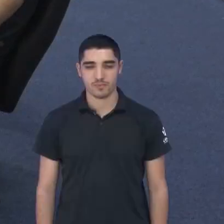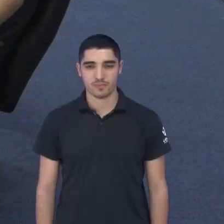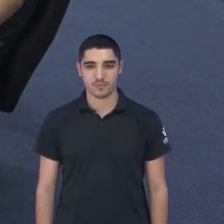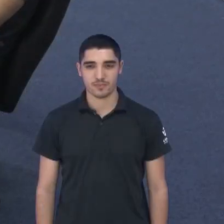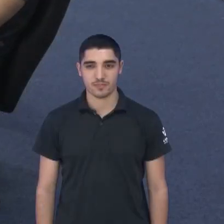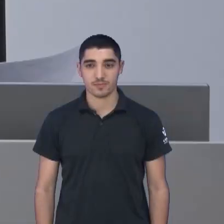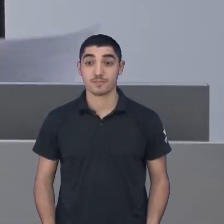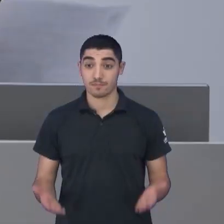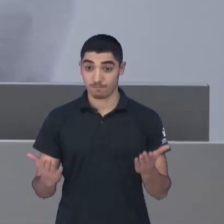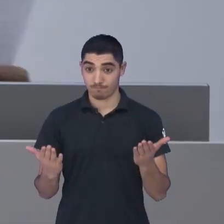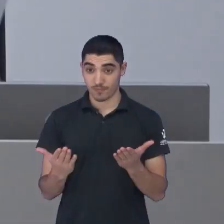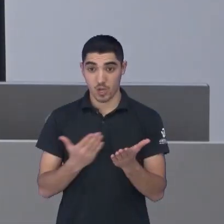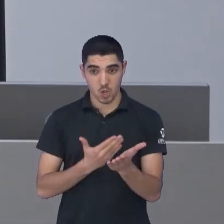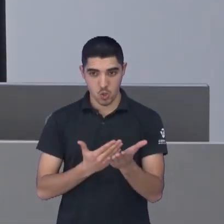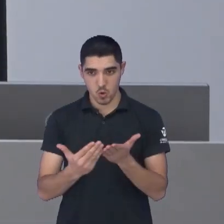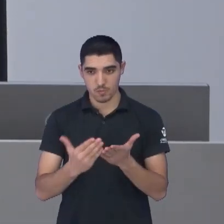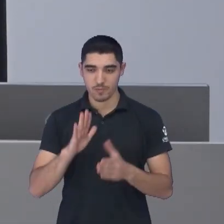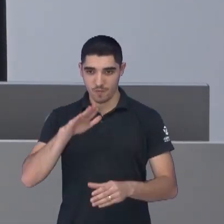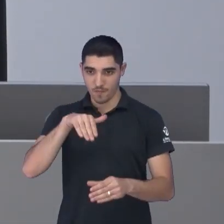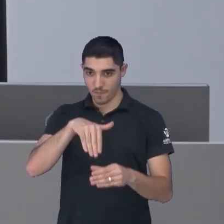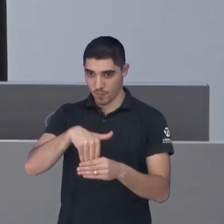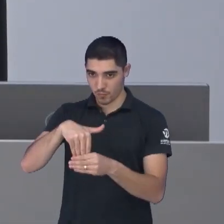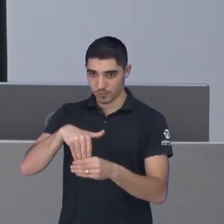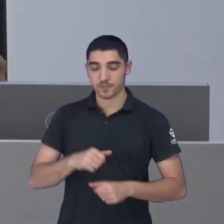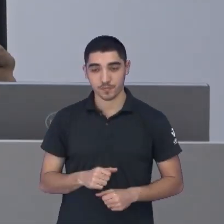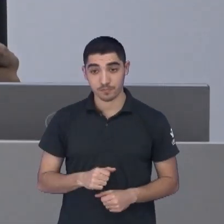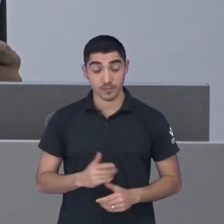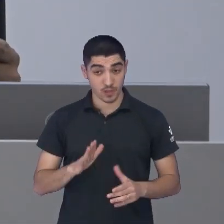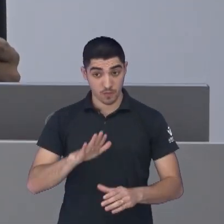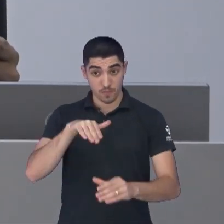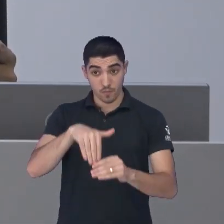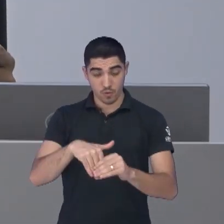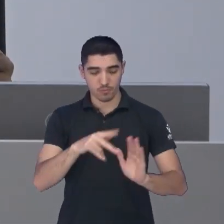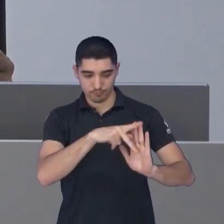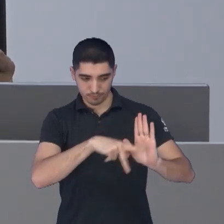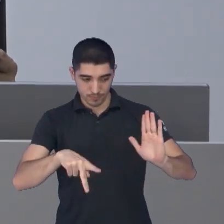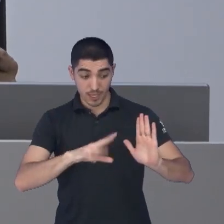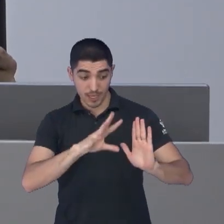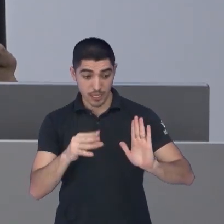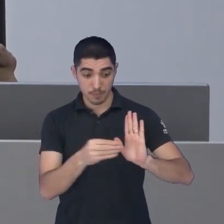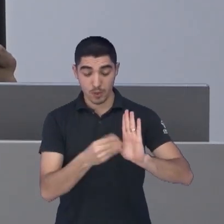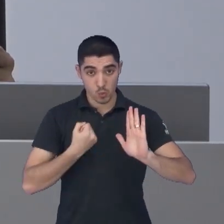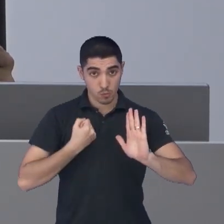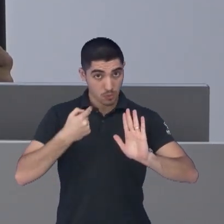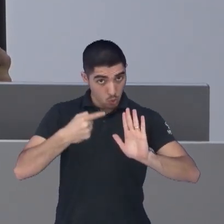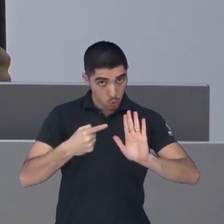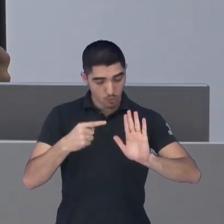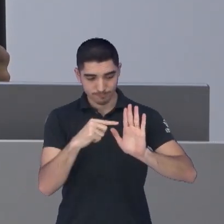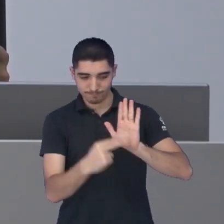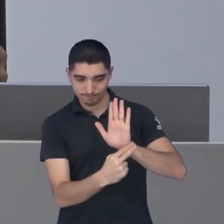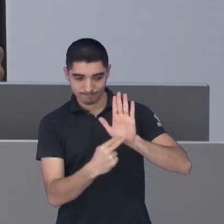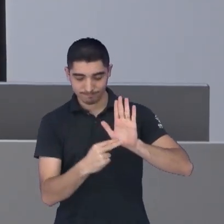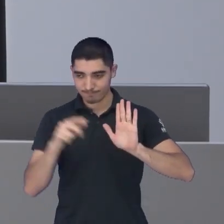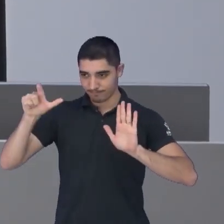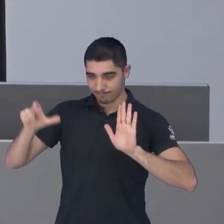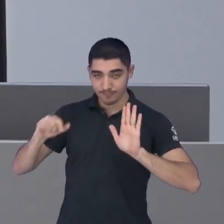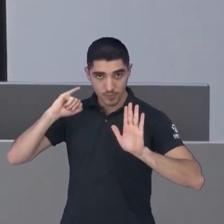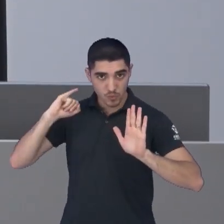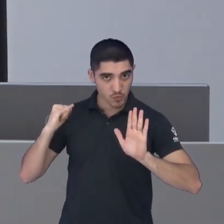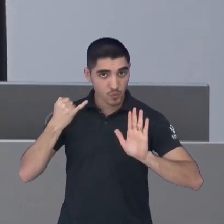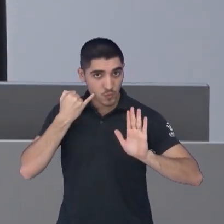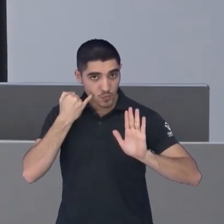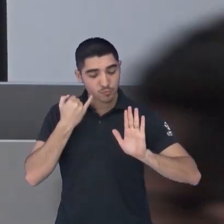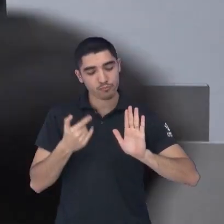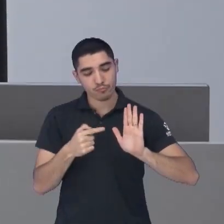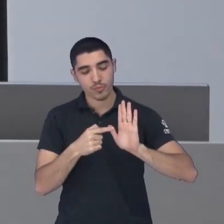Passaremos ao processo de votação. Em votação, a tramitação da emenda número 1, autoria do vereador Juvenil Silvério,